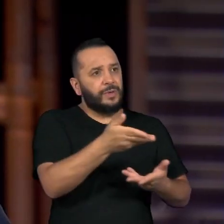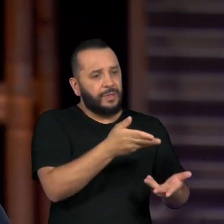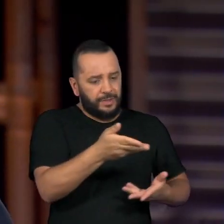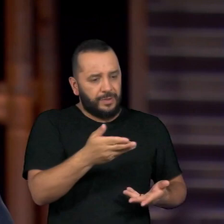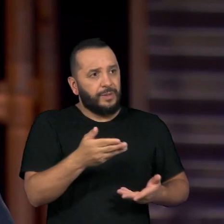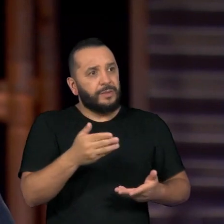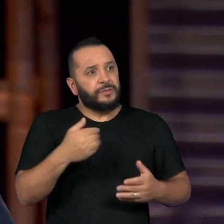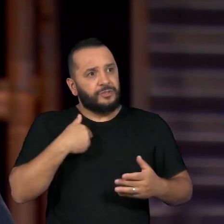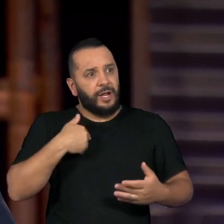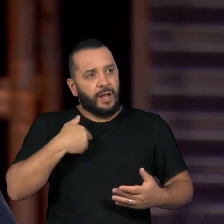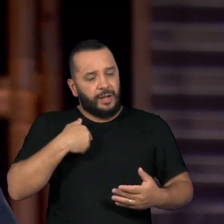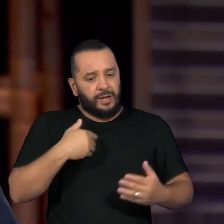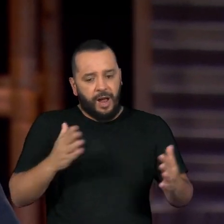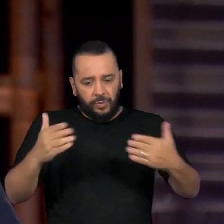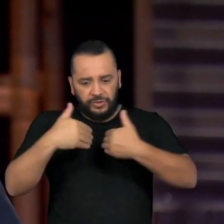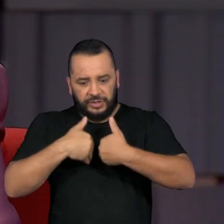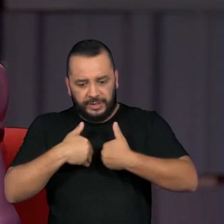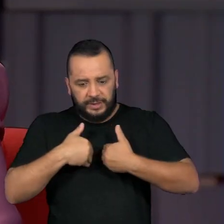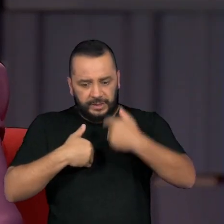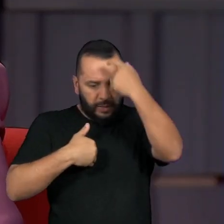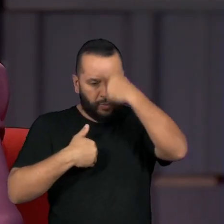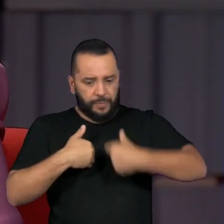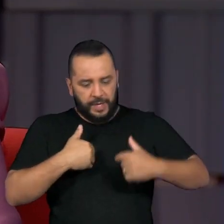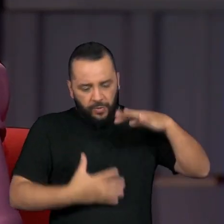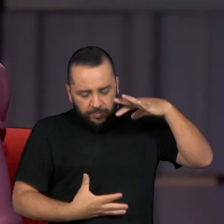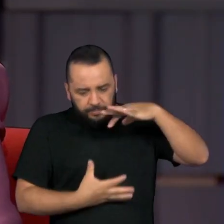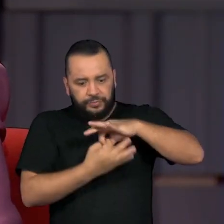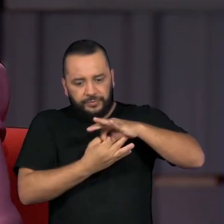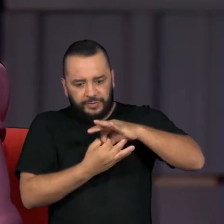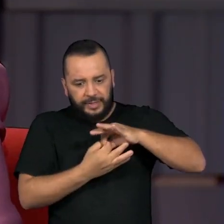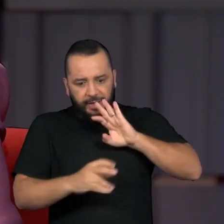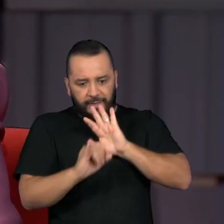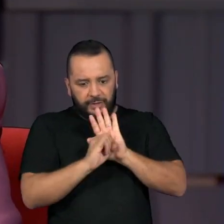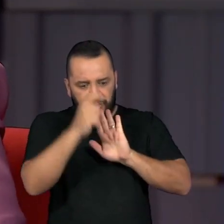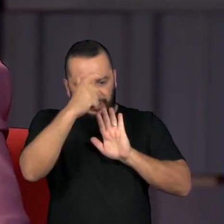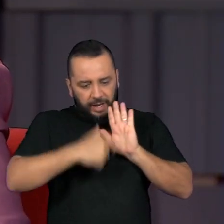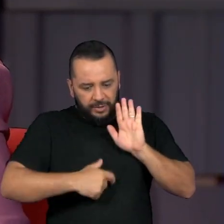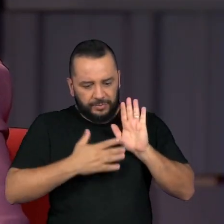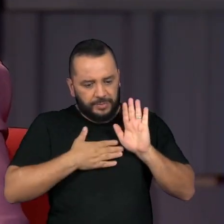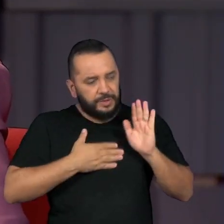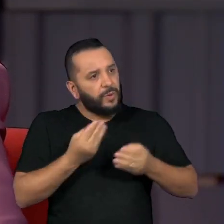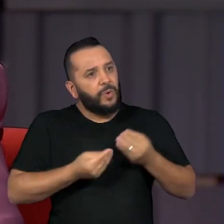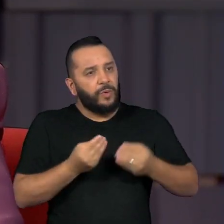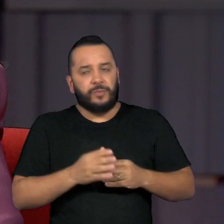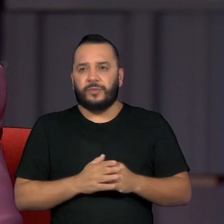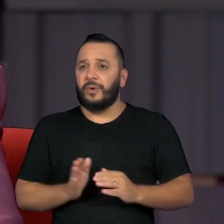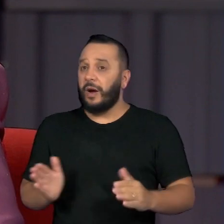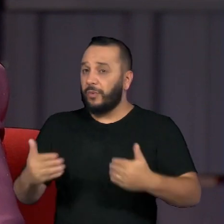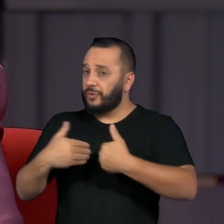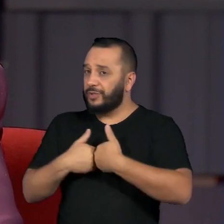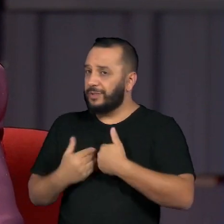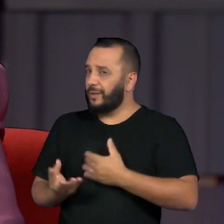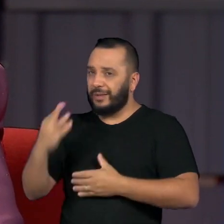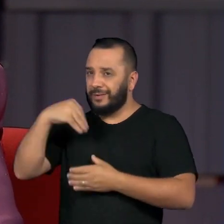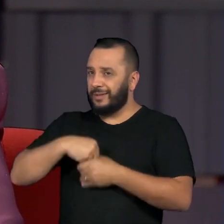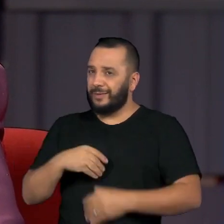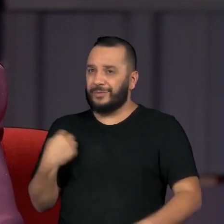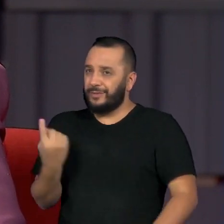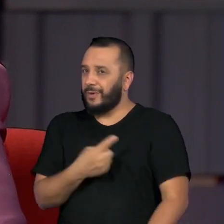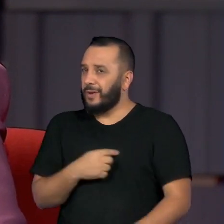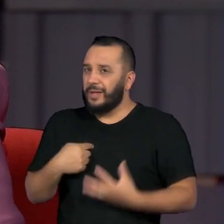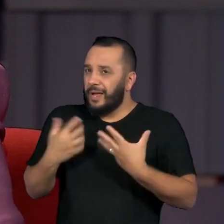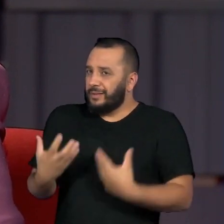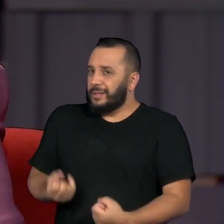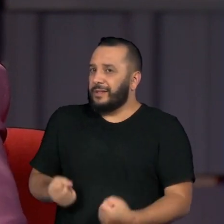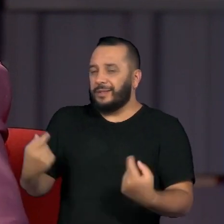identidade enquanto autistas? Vamos lá. O autismo, ele é parte de nós, a gente precisa aceitar isso. Ele